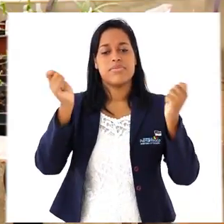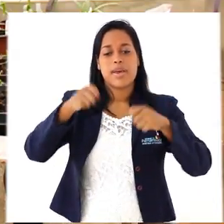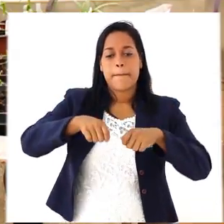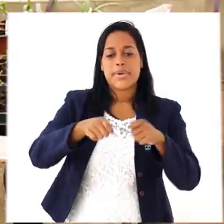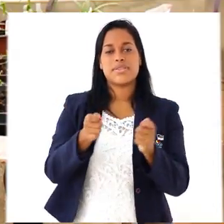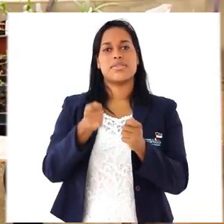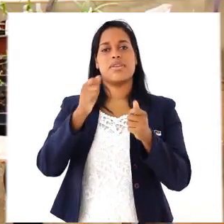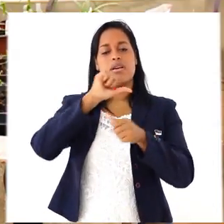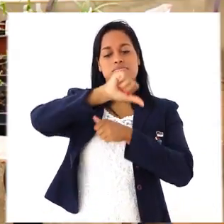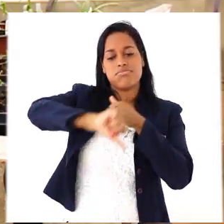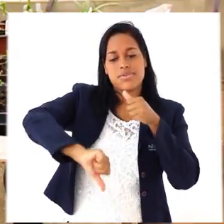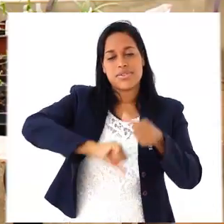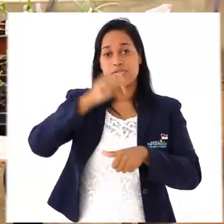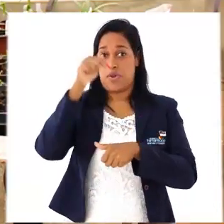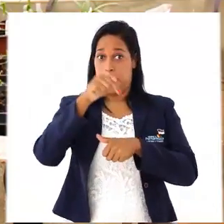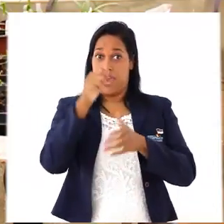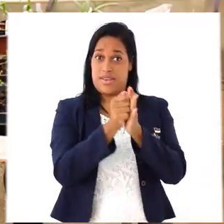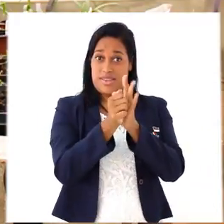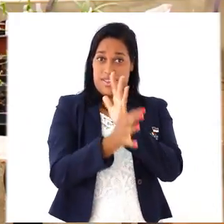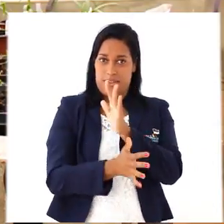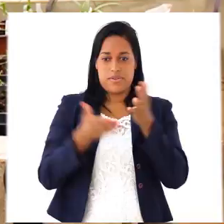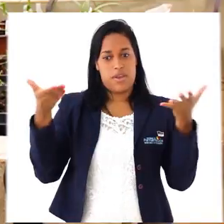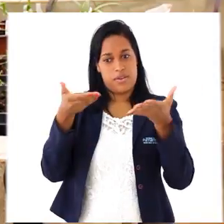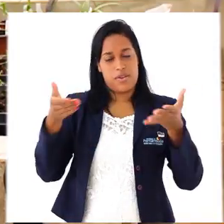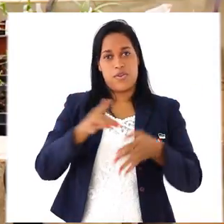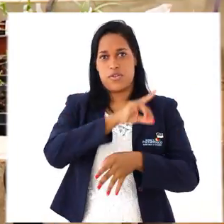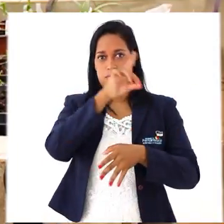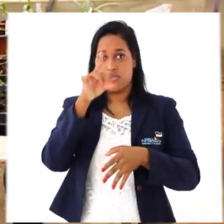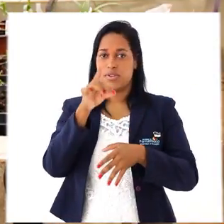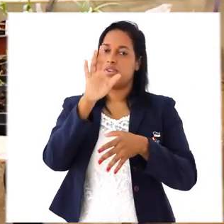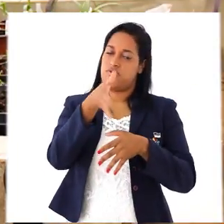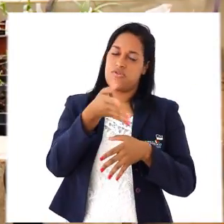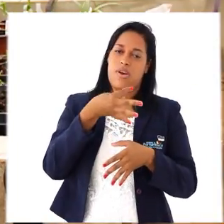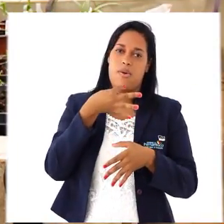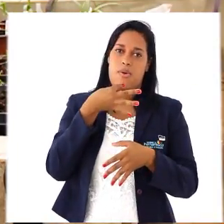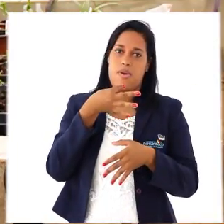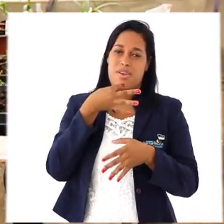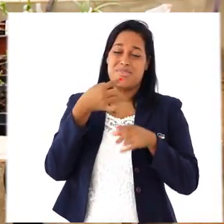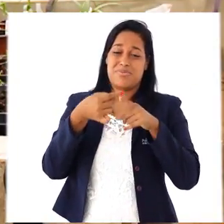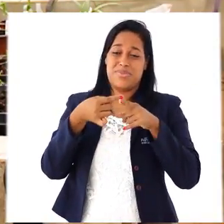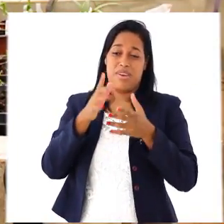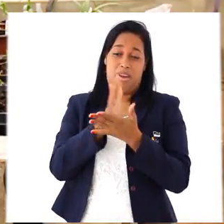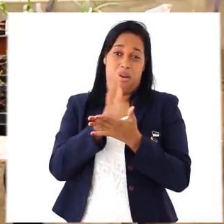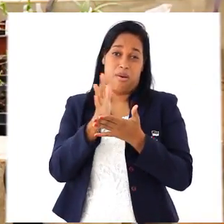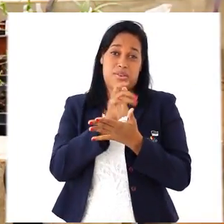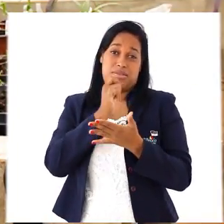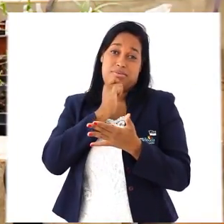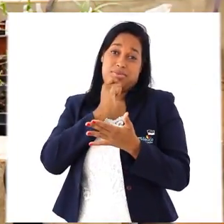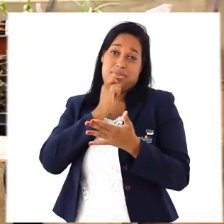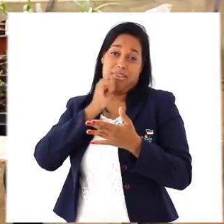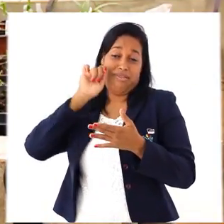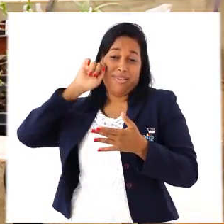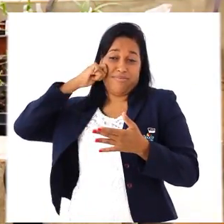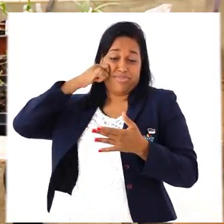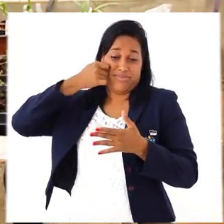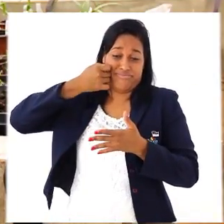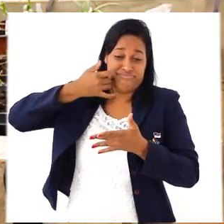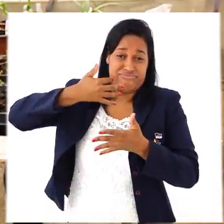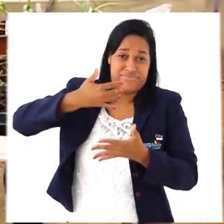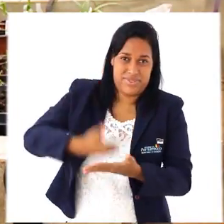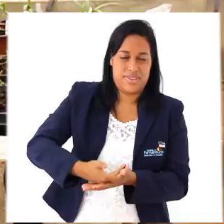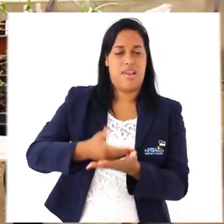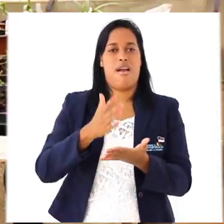conscientizar e pode transformar essa atividade que hoje em dia a gente ainda traz resquícios da escravidão. Desde que existe a colonização, a gente